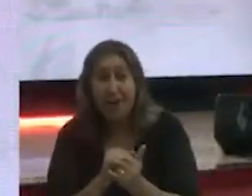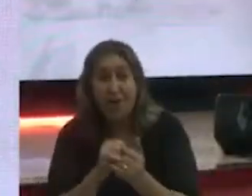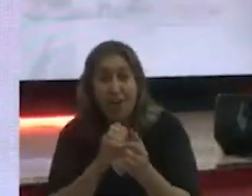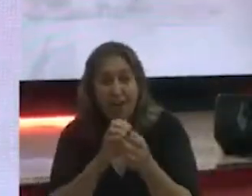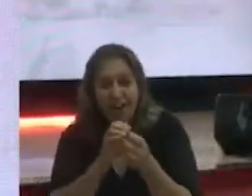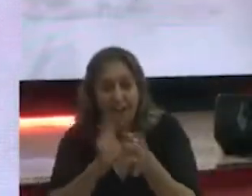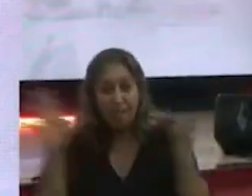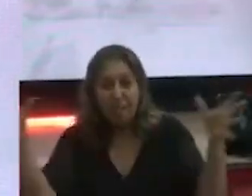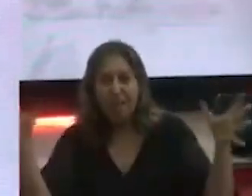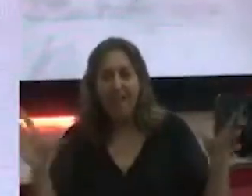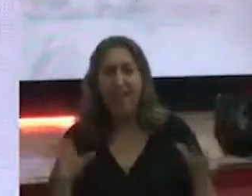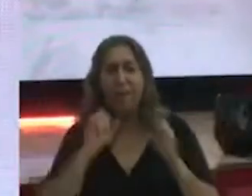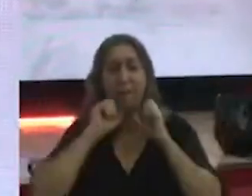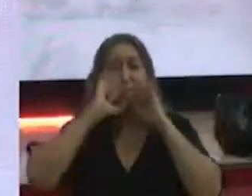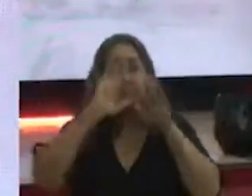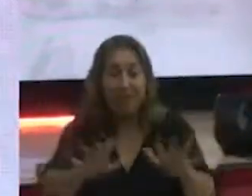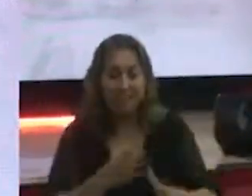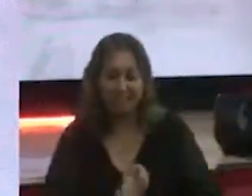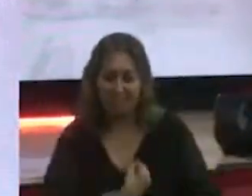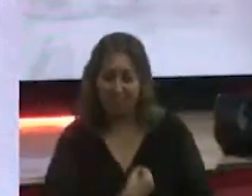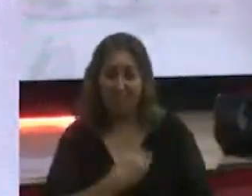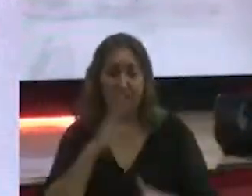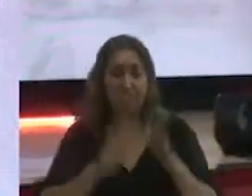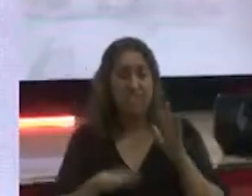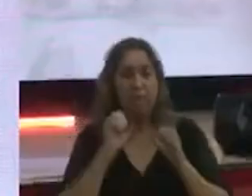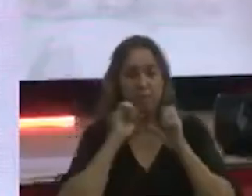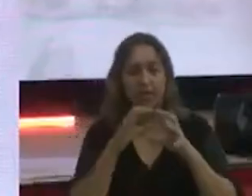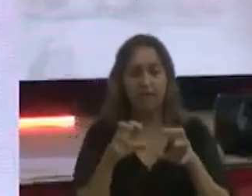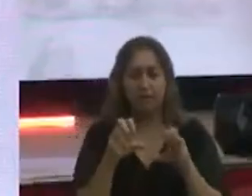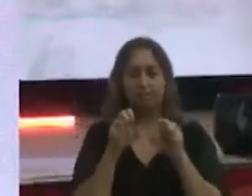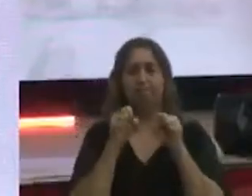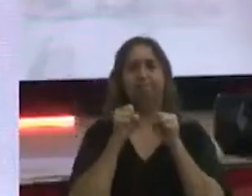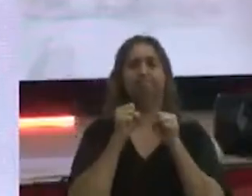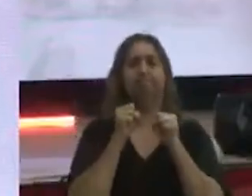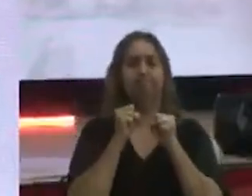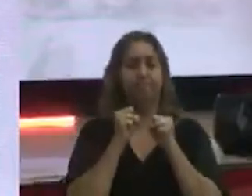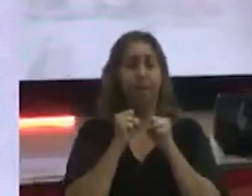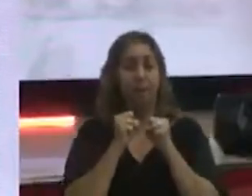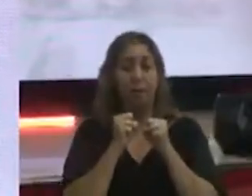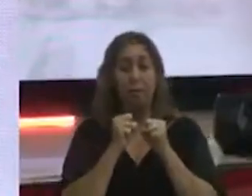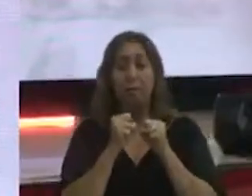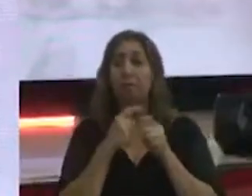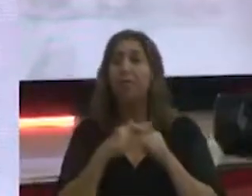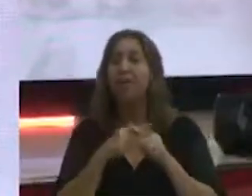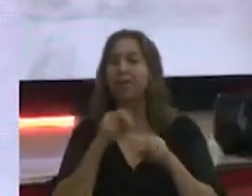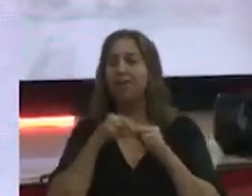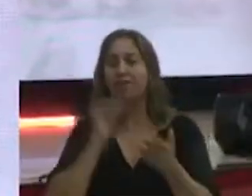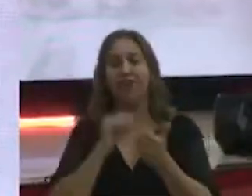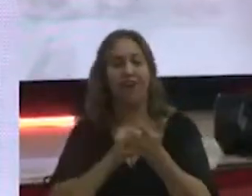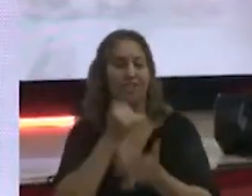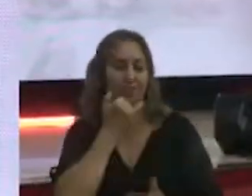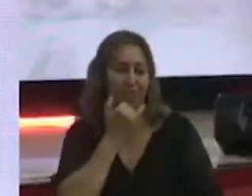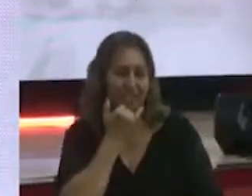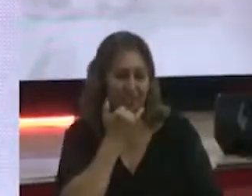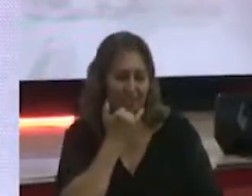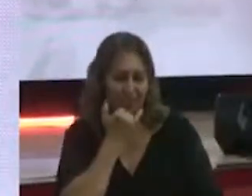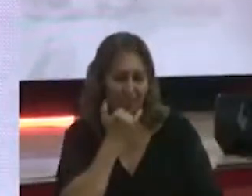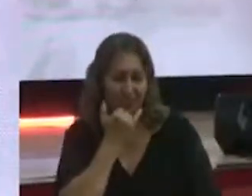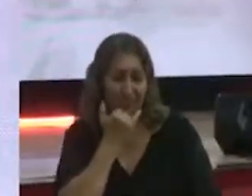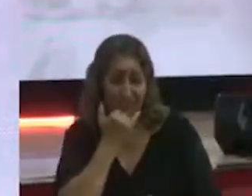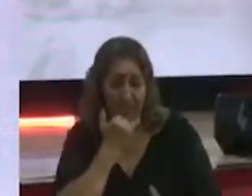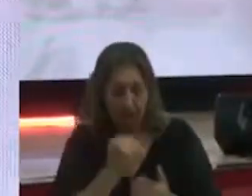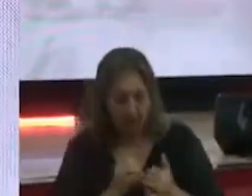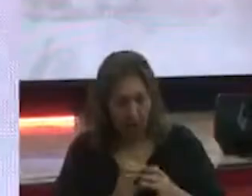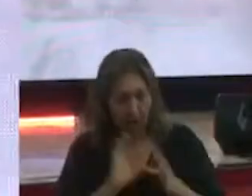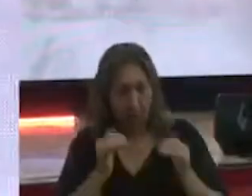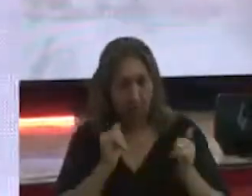presas na sua vida o perdão traz a cura para suas emoções o perdão